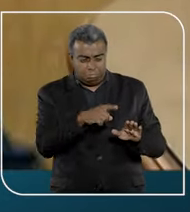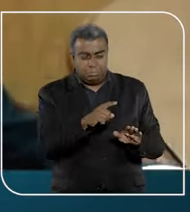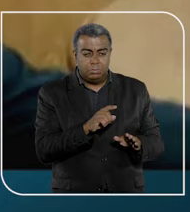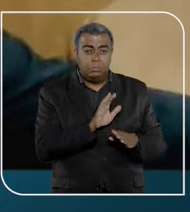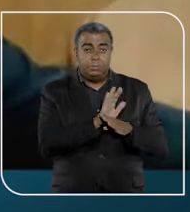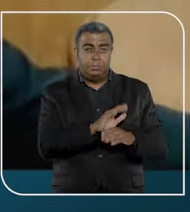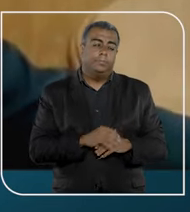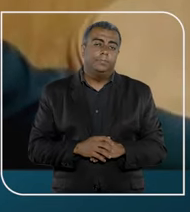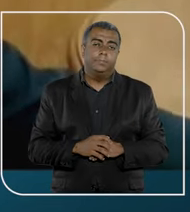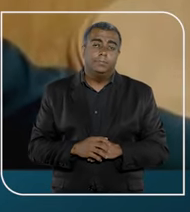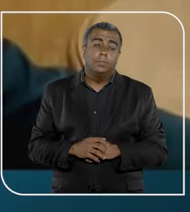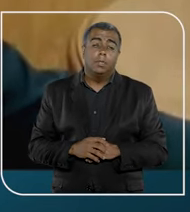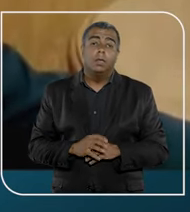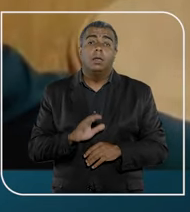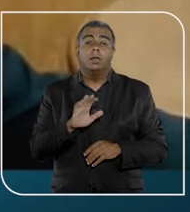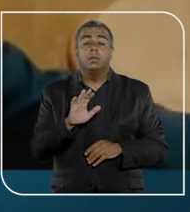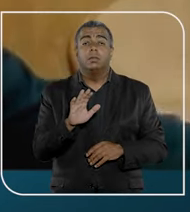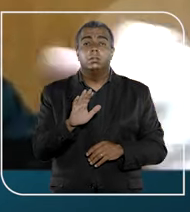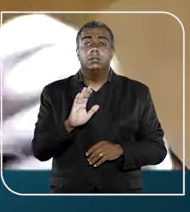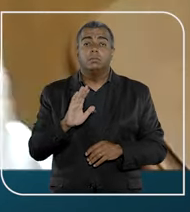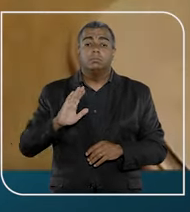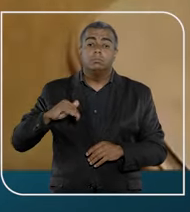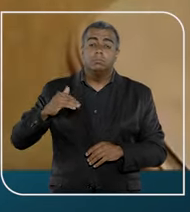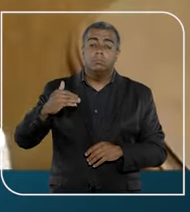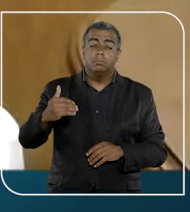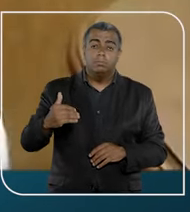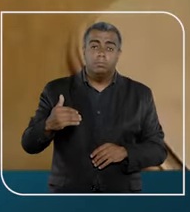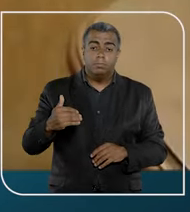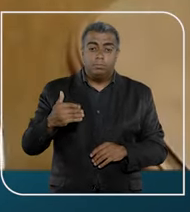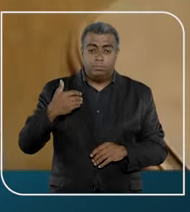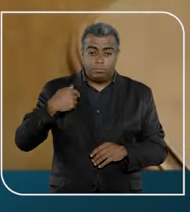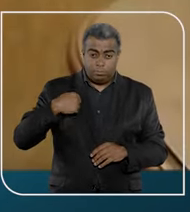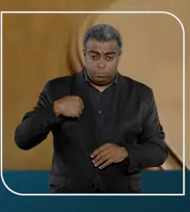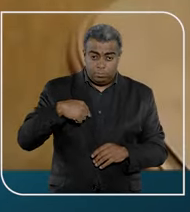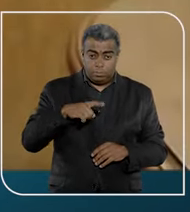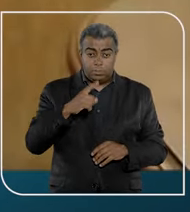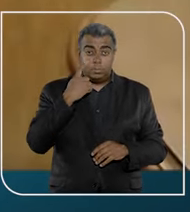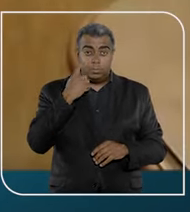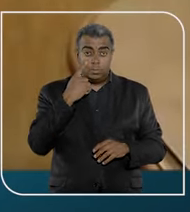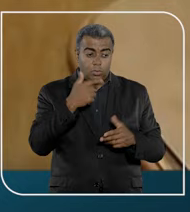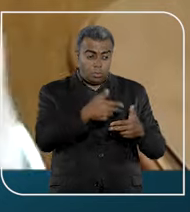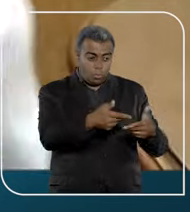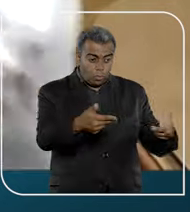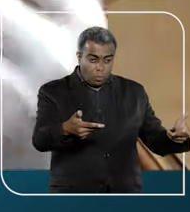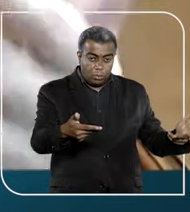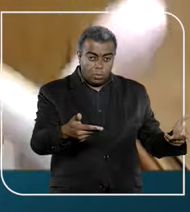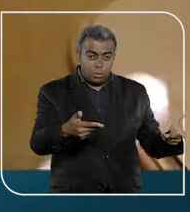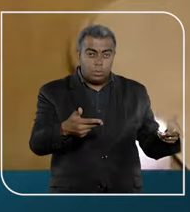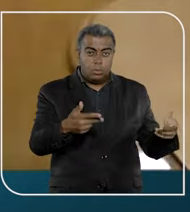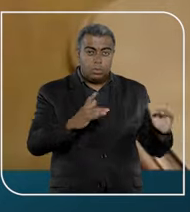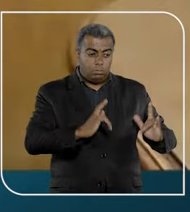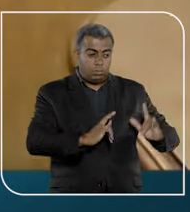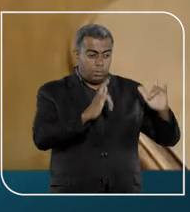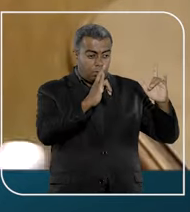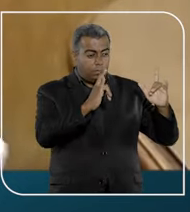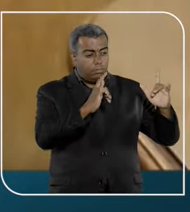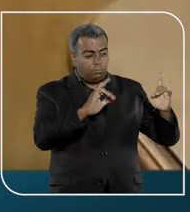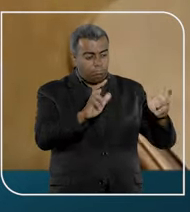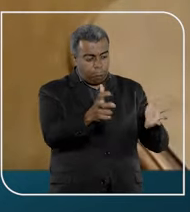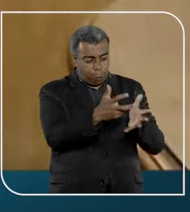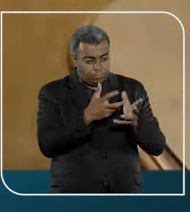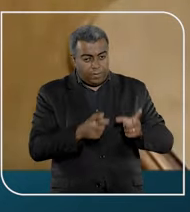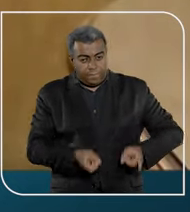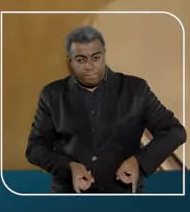ela, tá? E aí, quando nós fomos, penhoramos